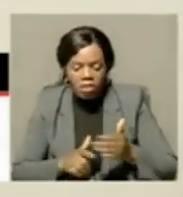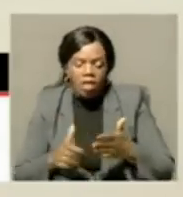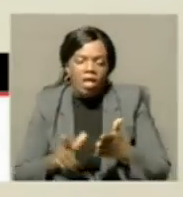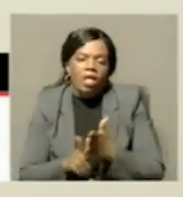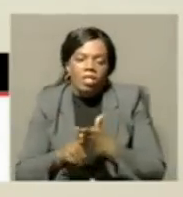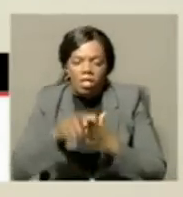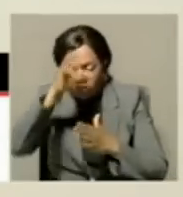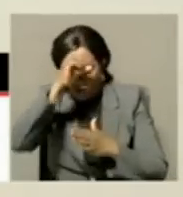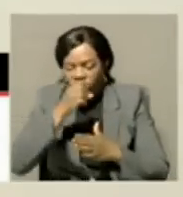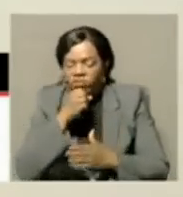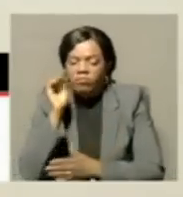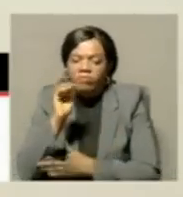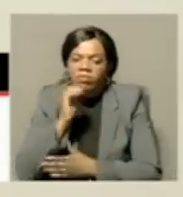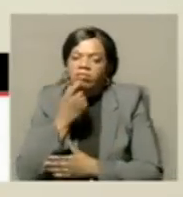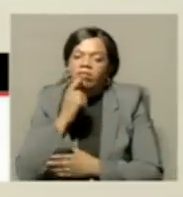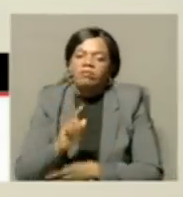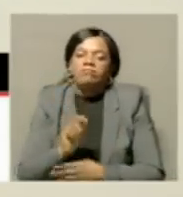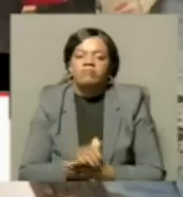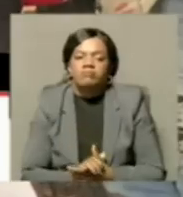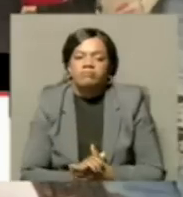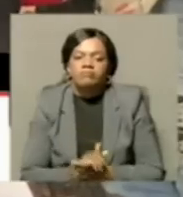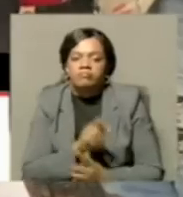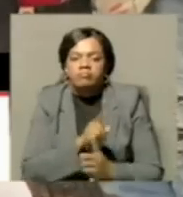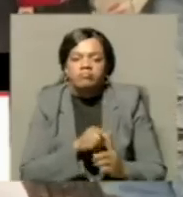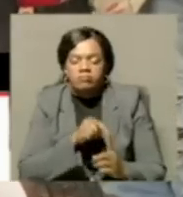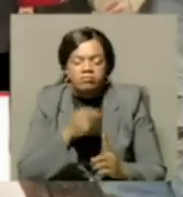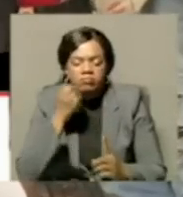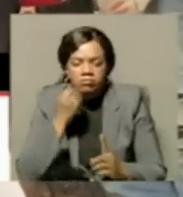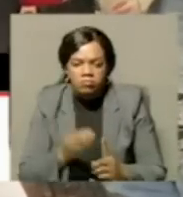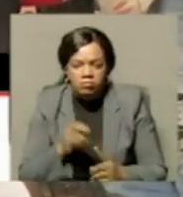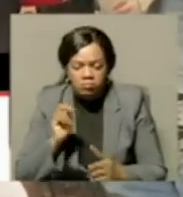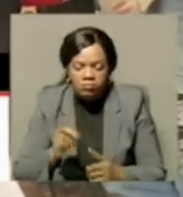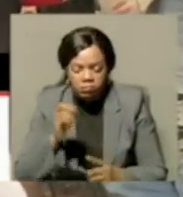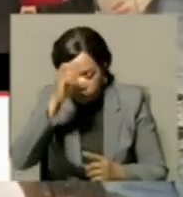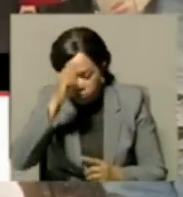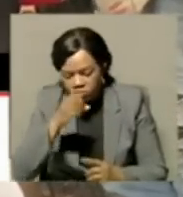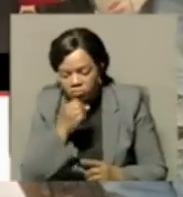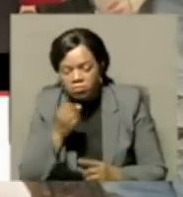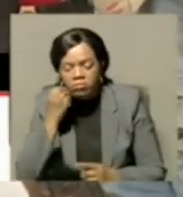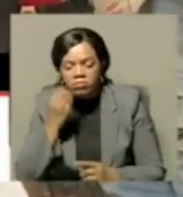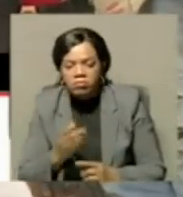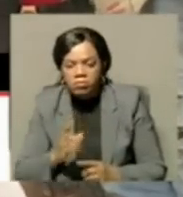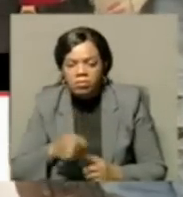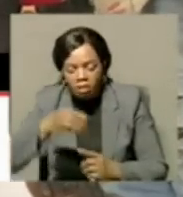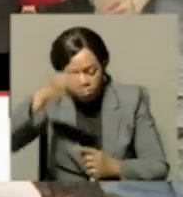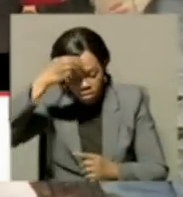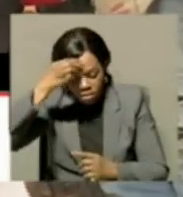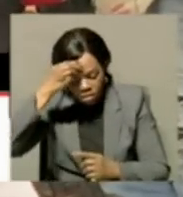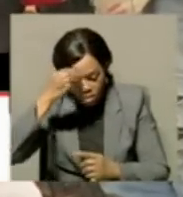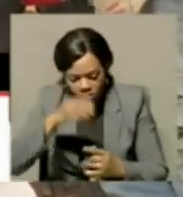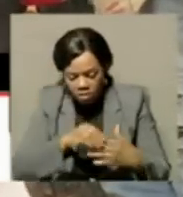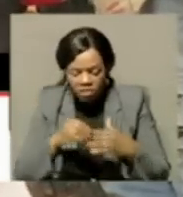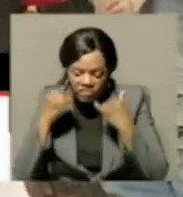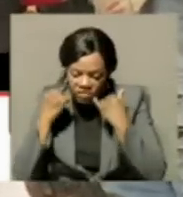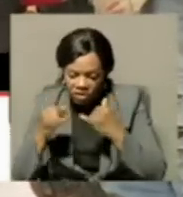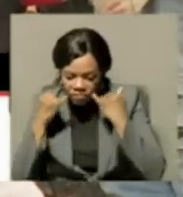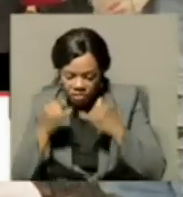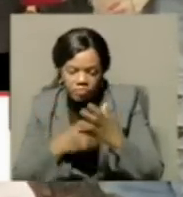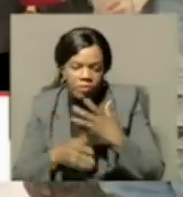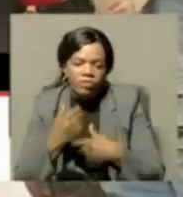governo provincial de Luanda. Precisamos que o governo coloque à nossa disposição os meios necessários para que essa mensagem seja de